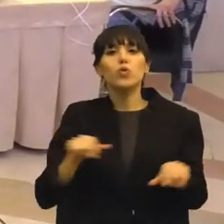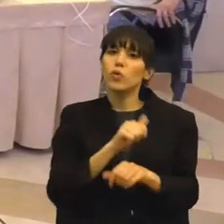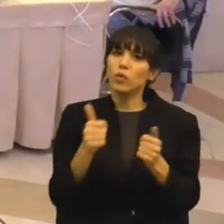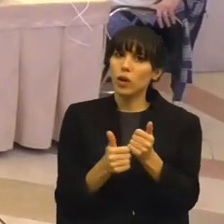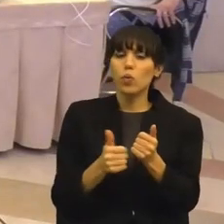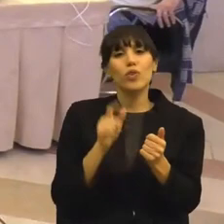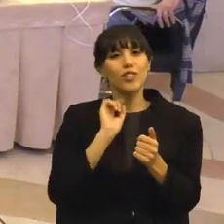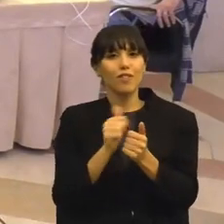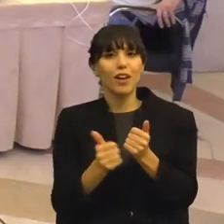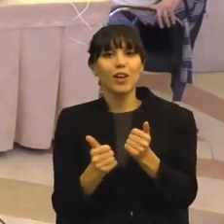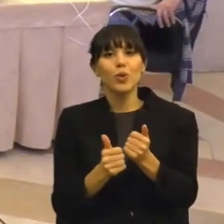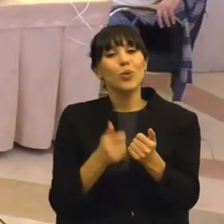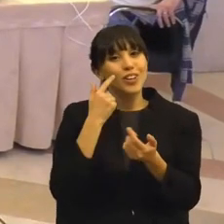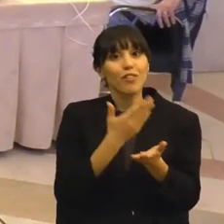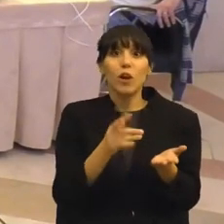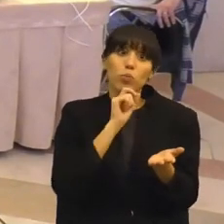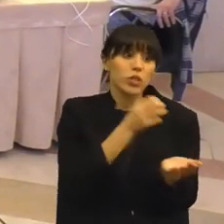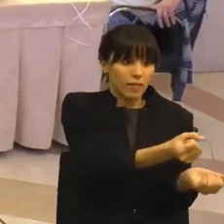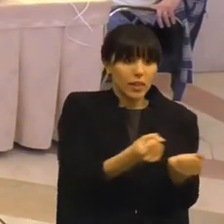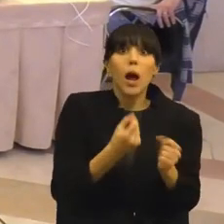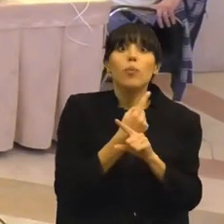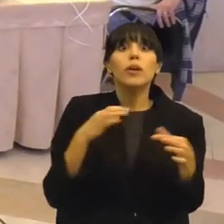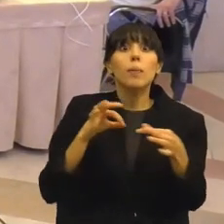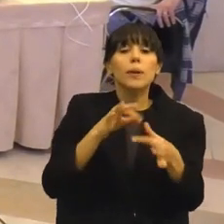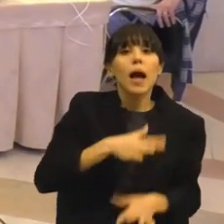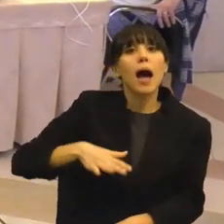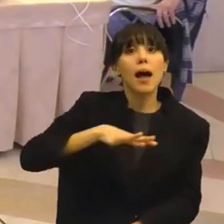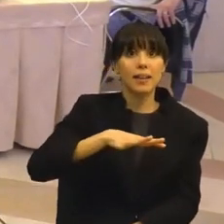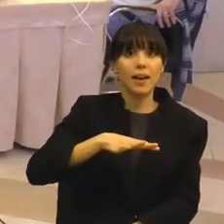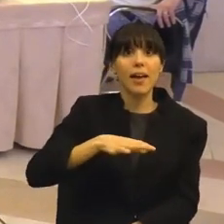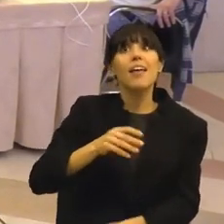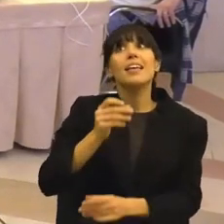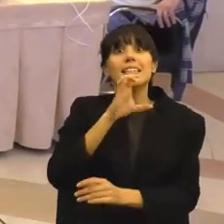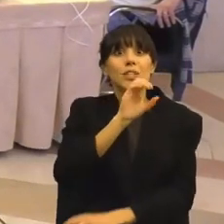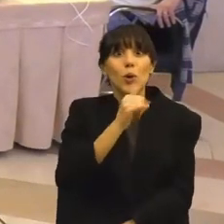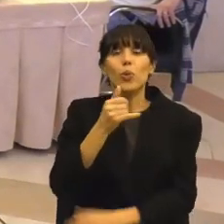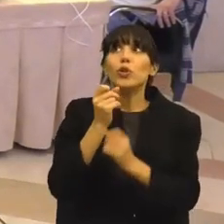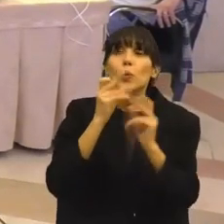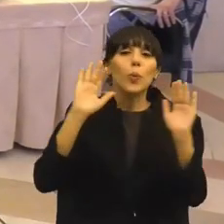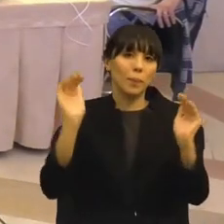se calhar tirava lá de dentro. É sobre zonas de emissões reduzidas. Tenho a certeza que não se importa. Mas nós temos que entrar na parte.